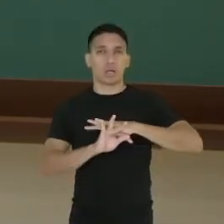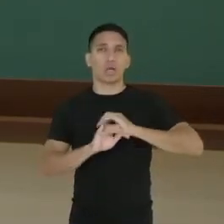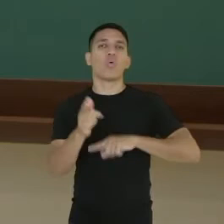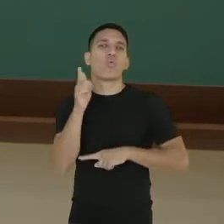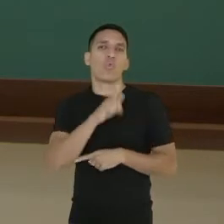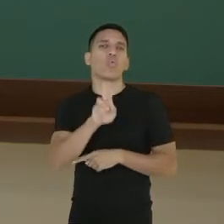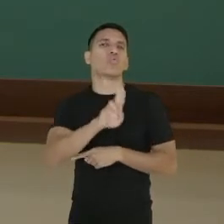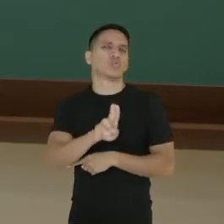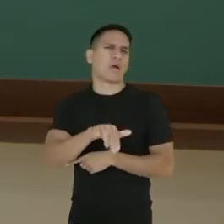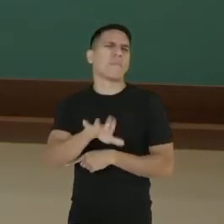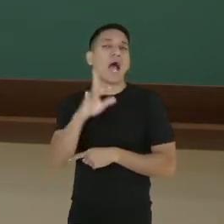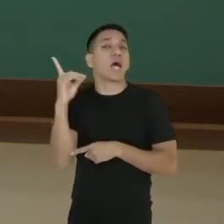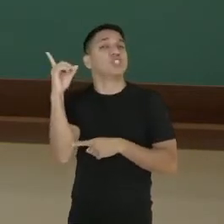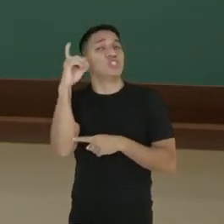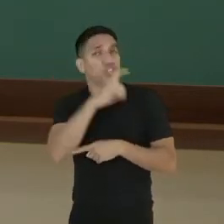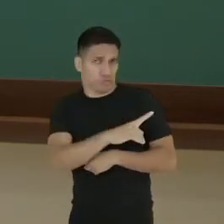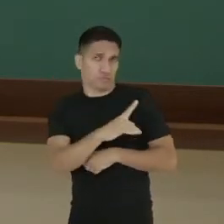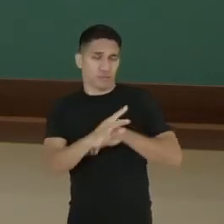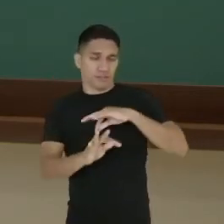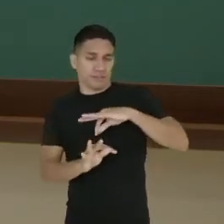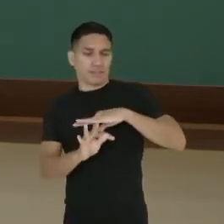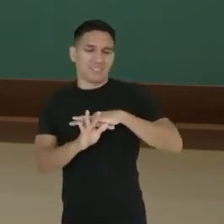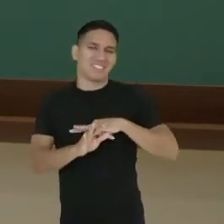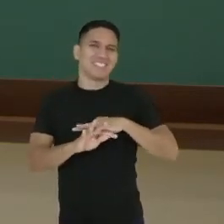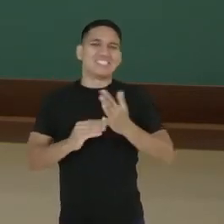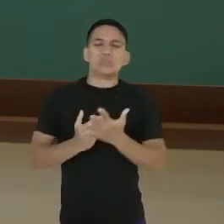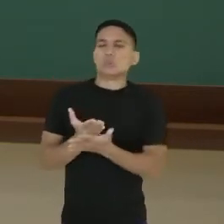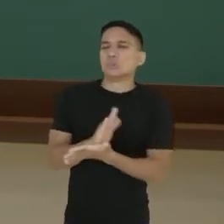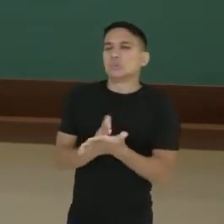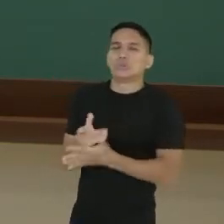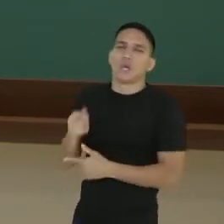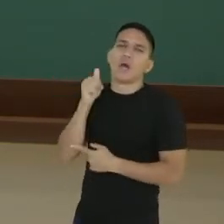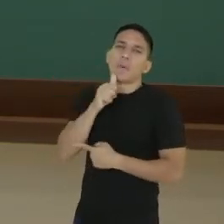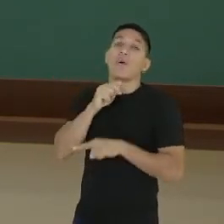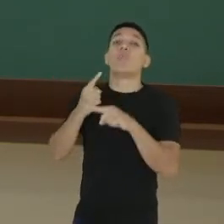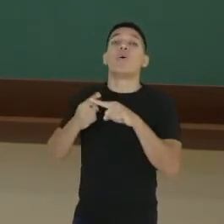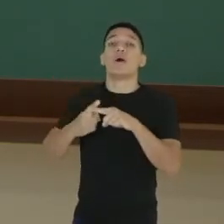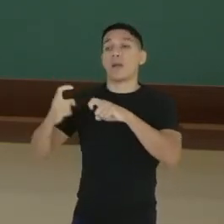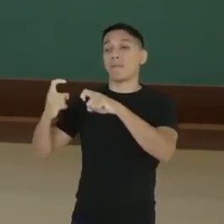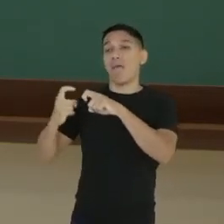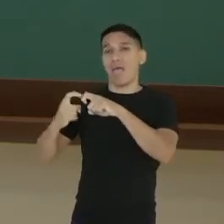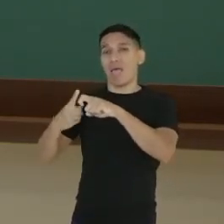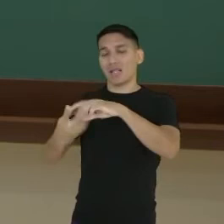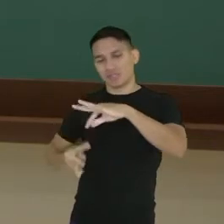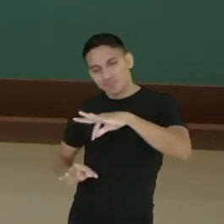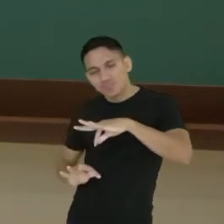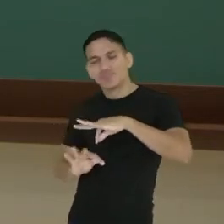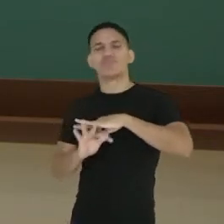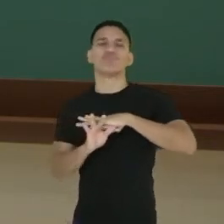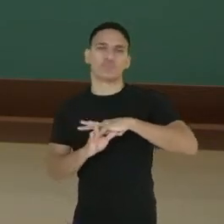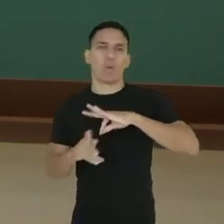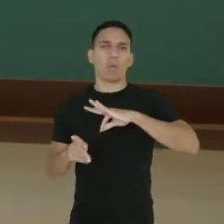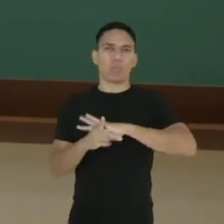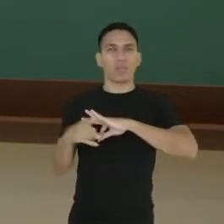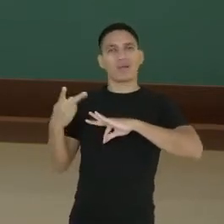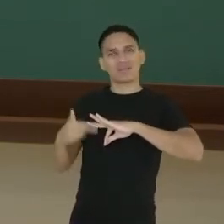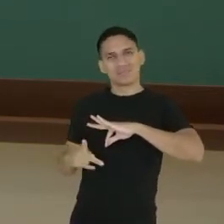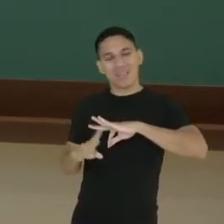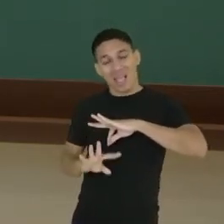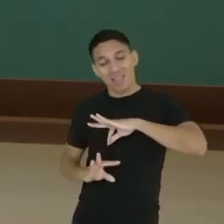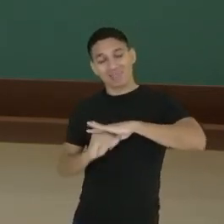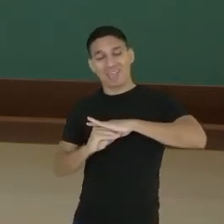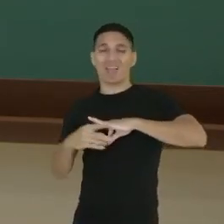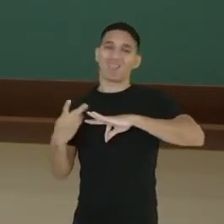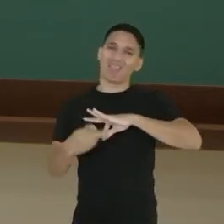Ele pode ser um pouco difícil de colocar, ele é desconfortável, porque o médico vai introduzir na vagina e vai colocar dentro do